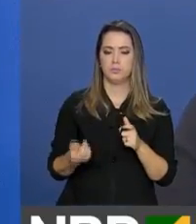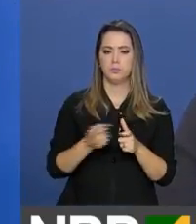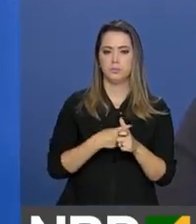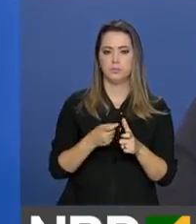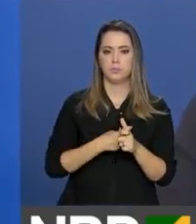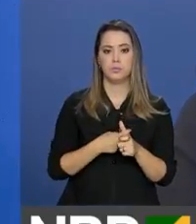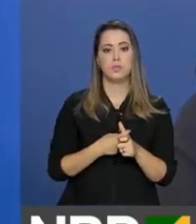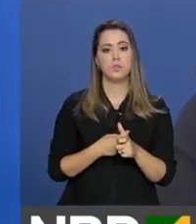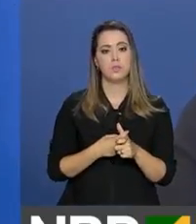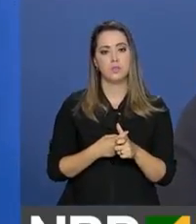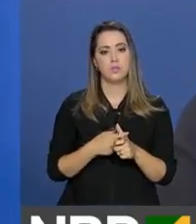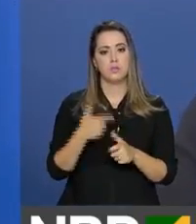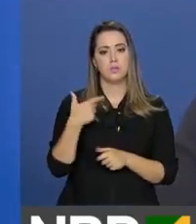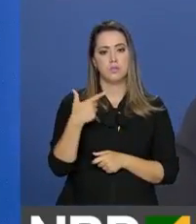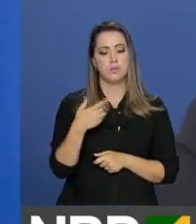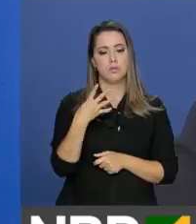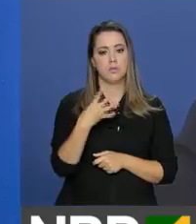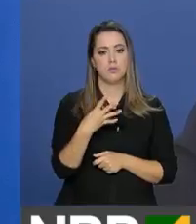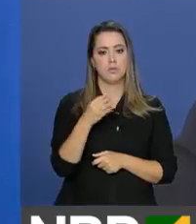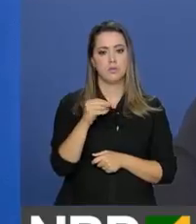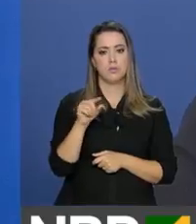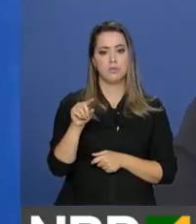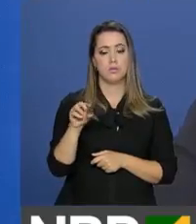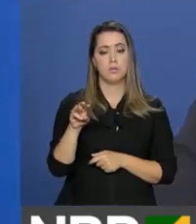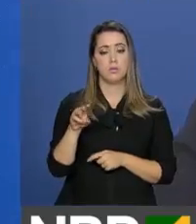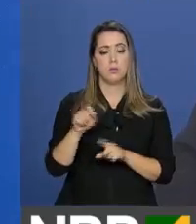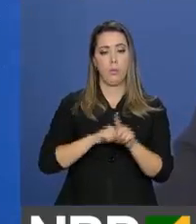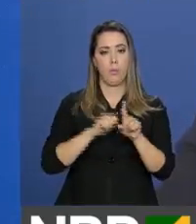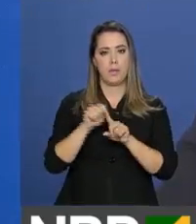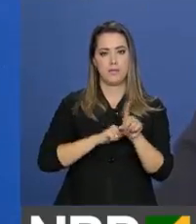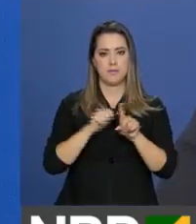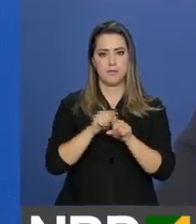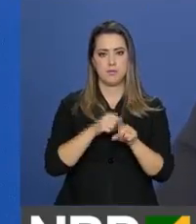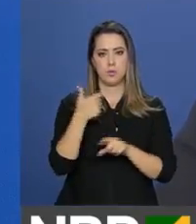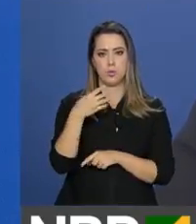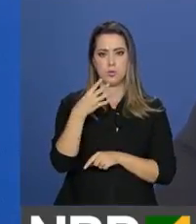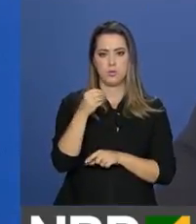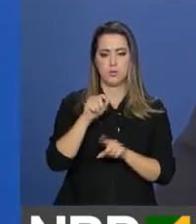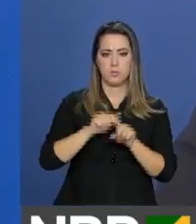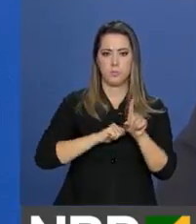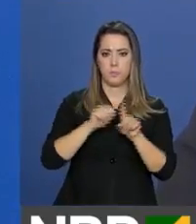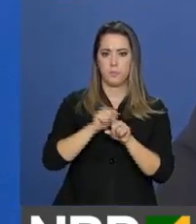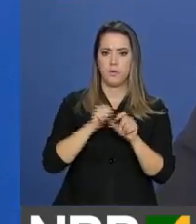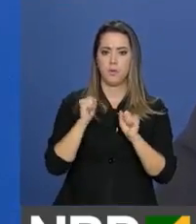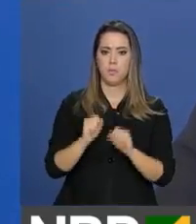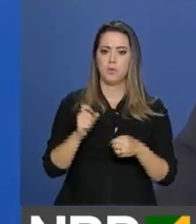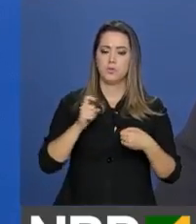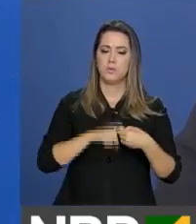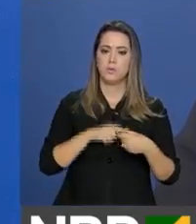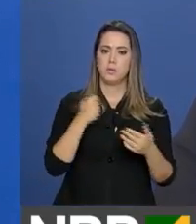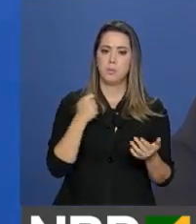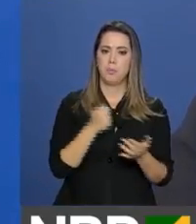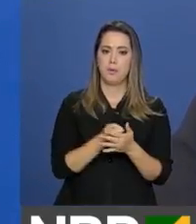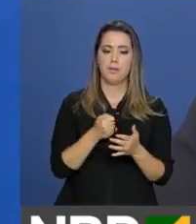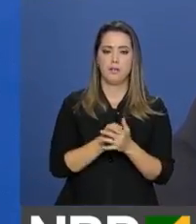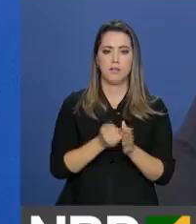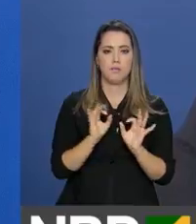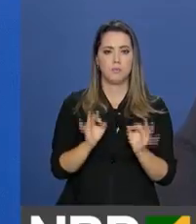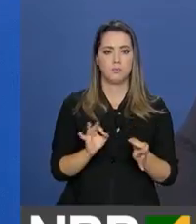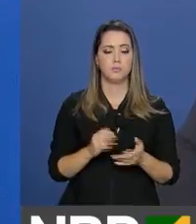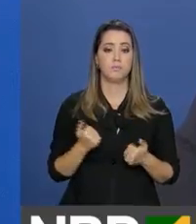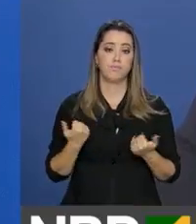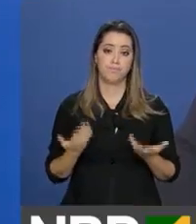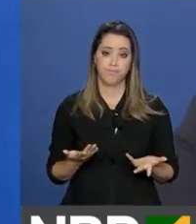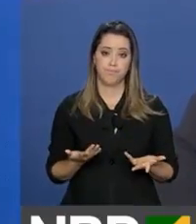previdenciário aos municípios em 240 meses. Com isso, os municípios voltaram a ser adimplentes ao invés de